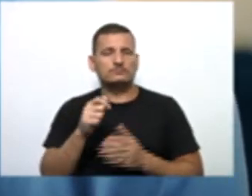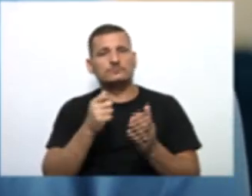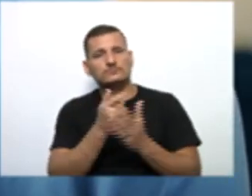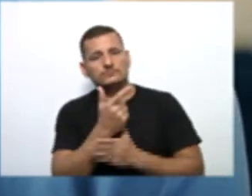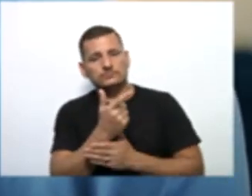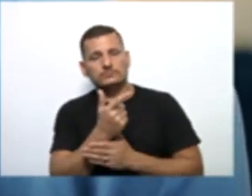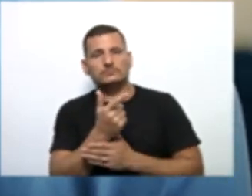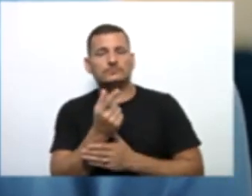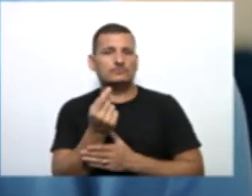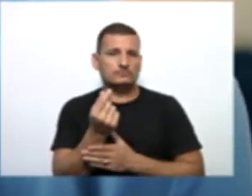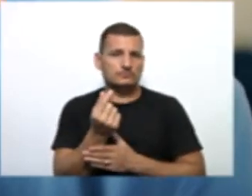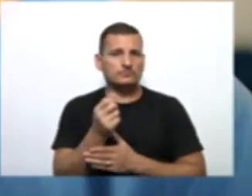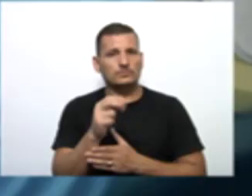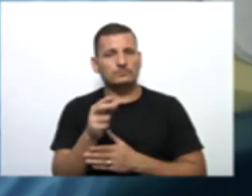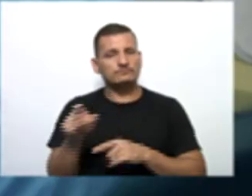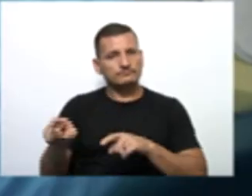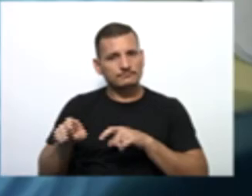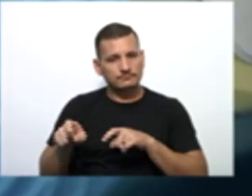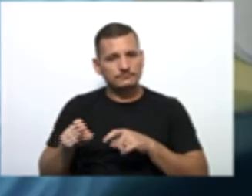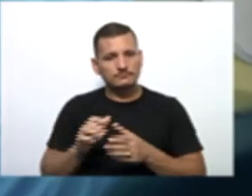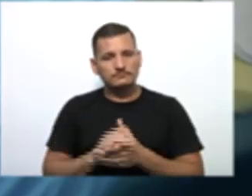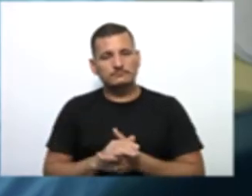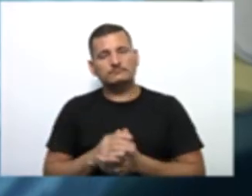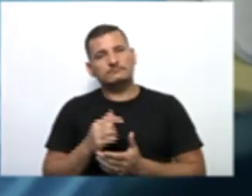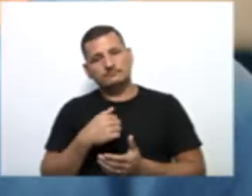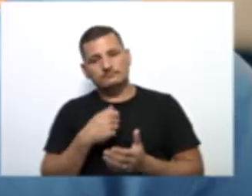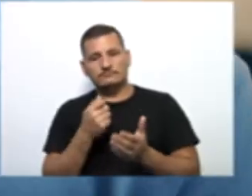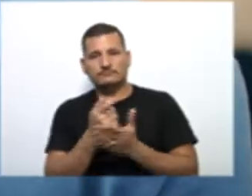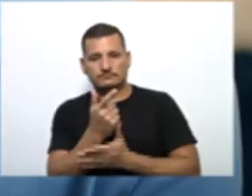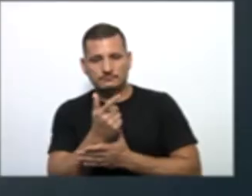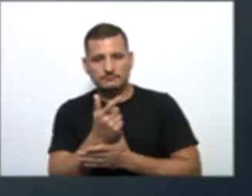consumo, financeira ou agropecuária? Seria de consumo.